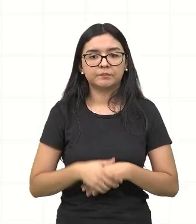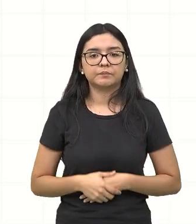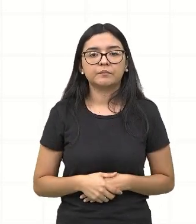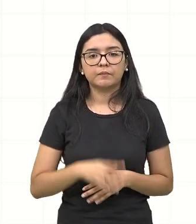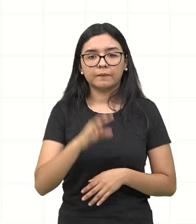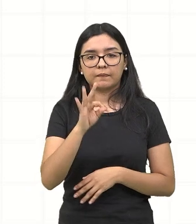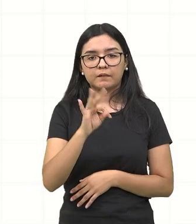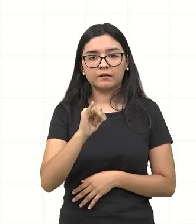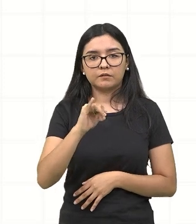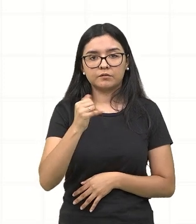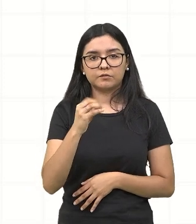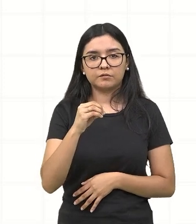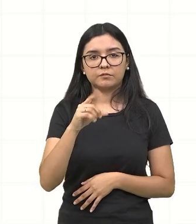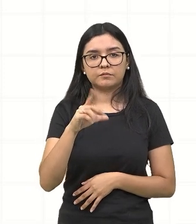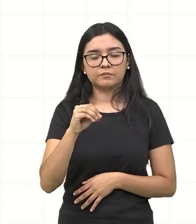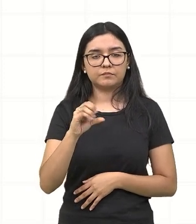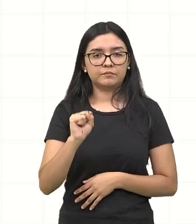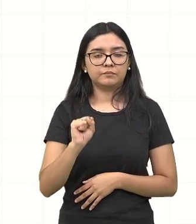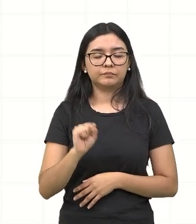tijolos.